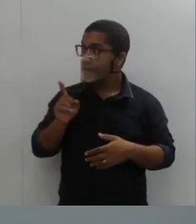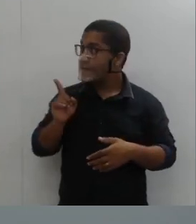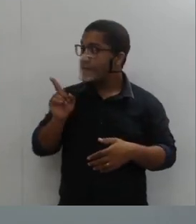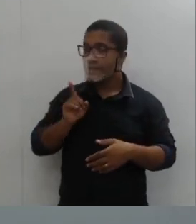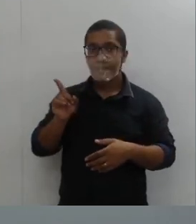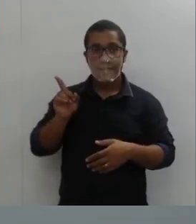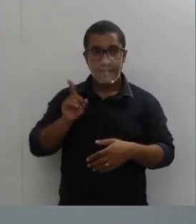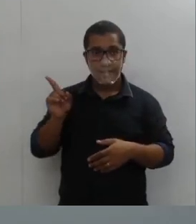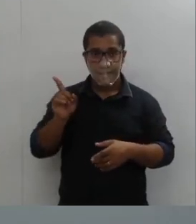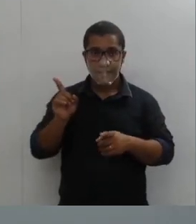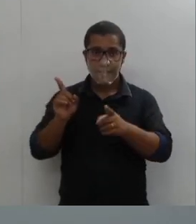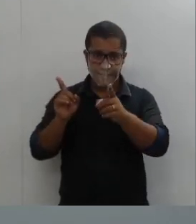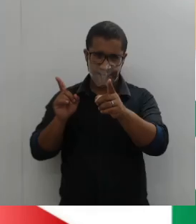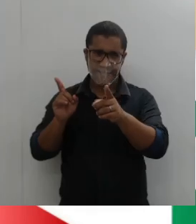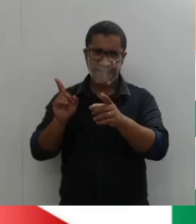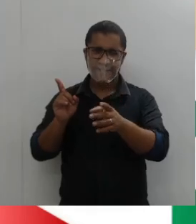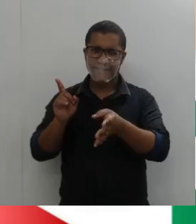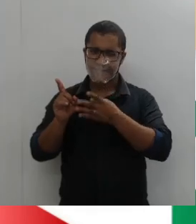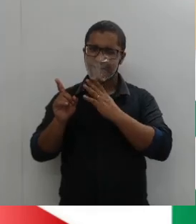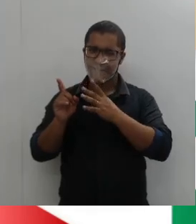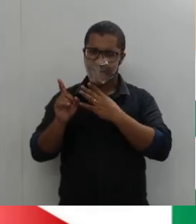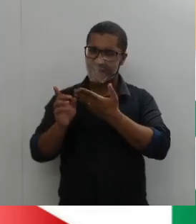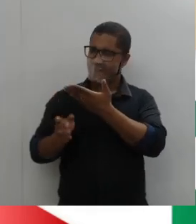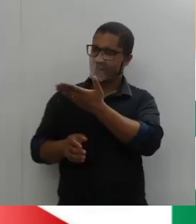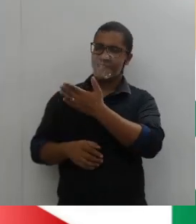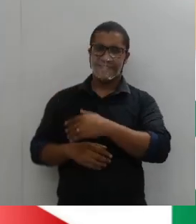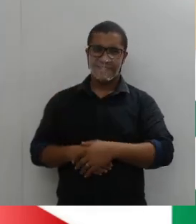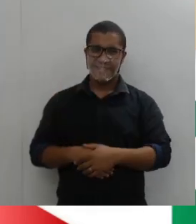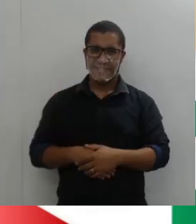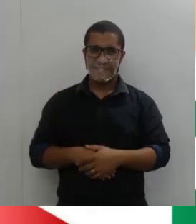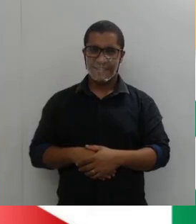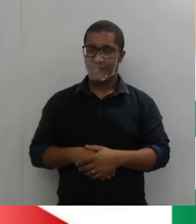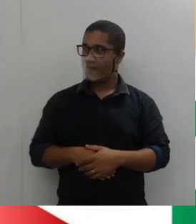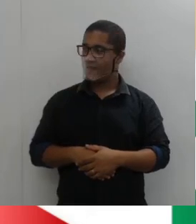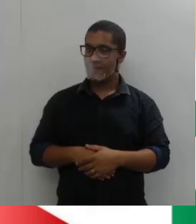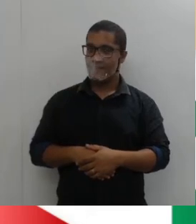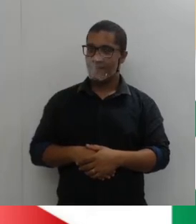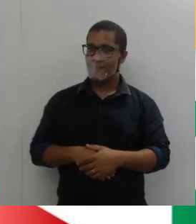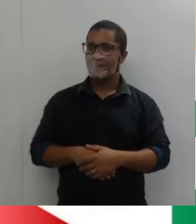na tela, tenho certeza que vocês sabem que tipo de jogo é esse.